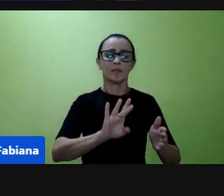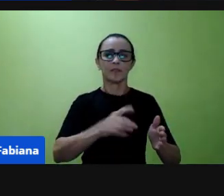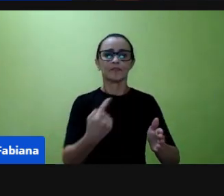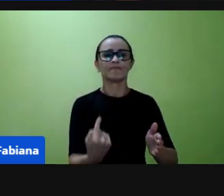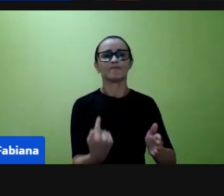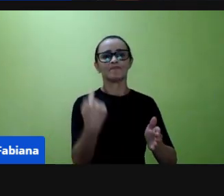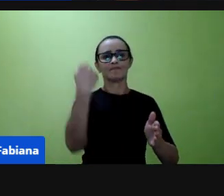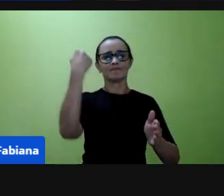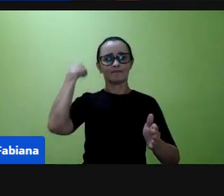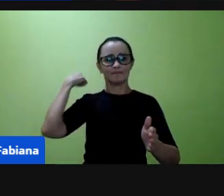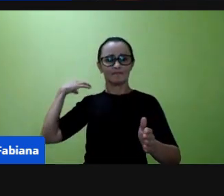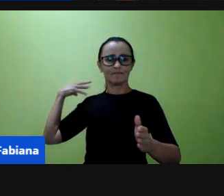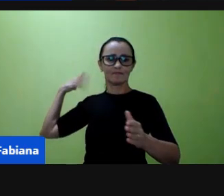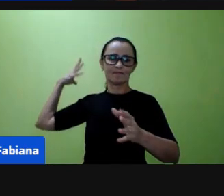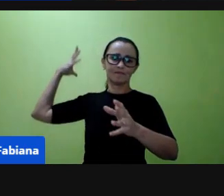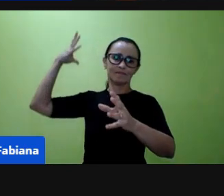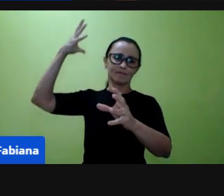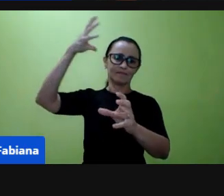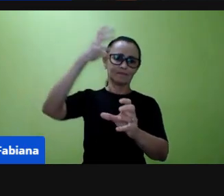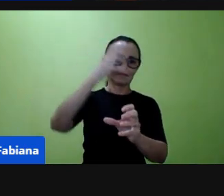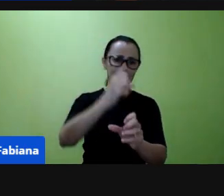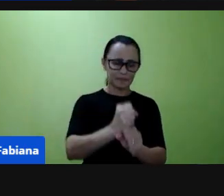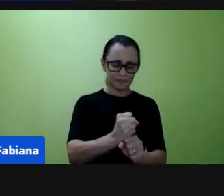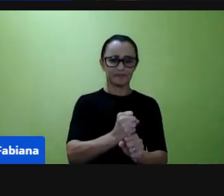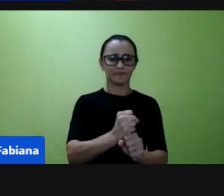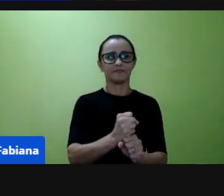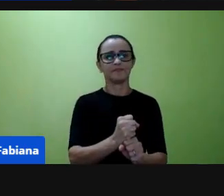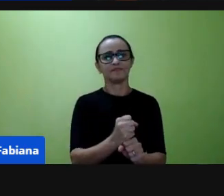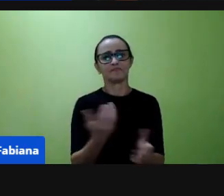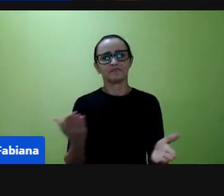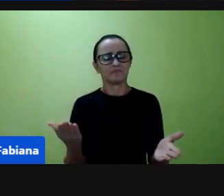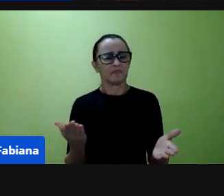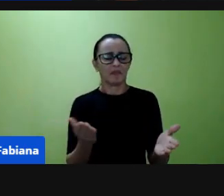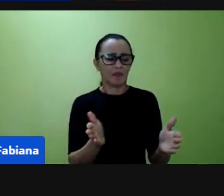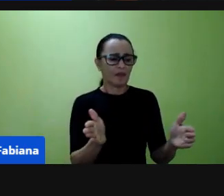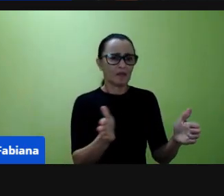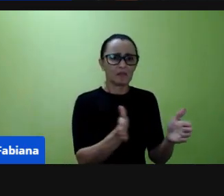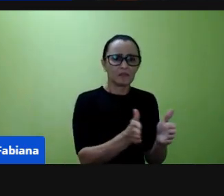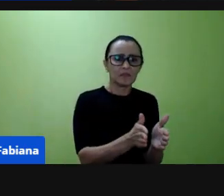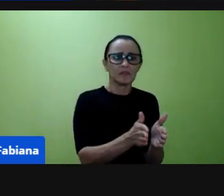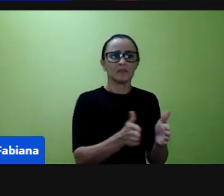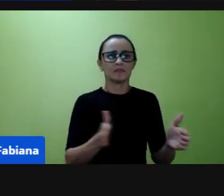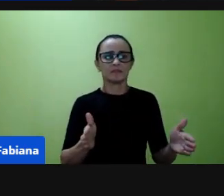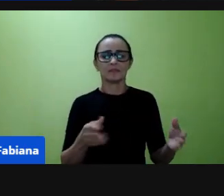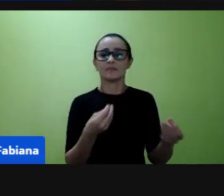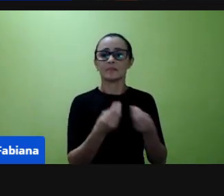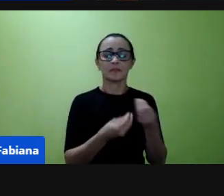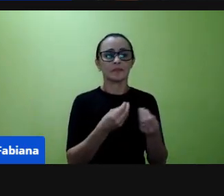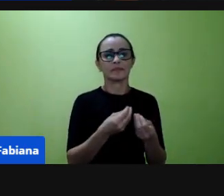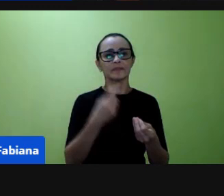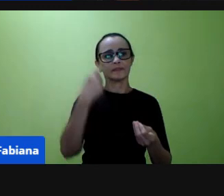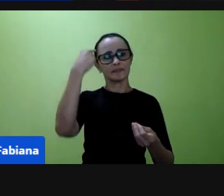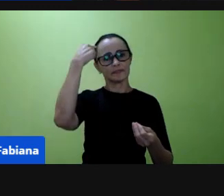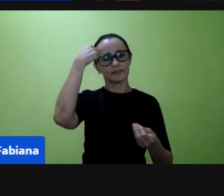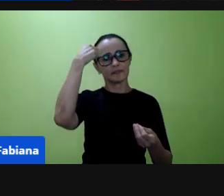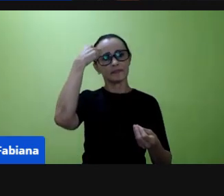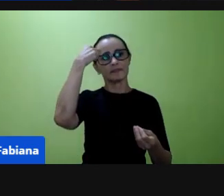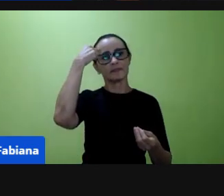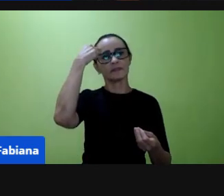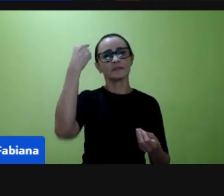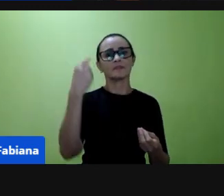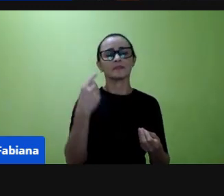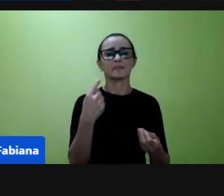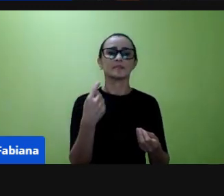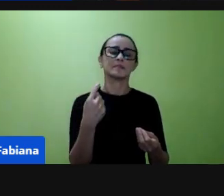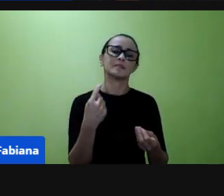lá na longa duração, na curta duração, na média duração, no delta. Vamos pensar num